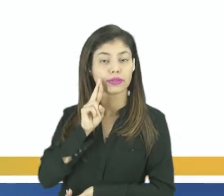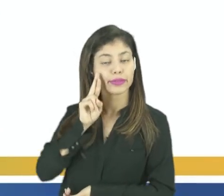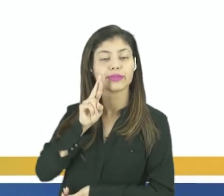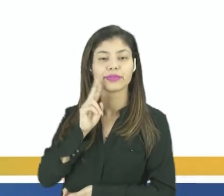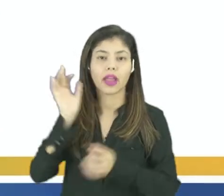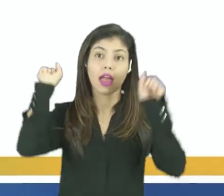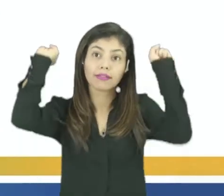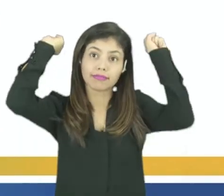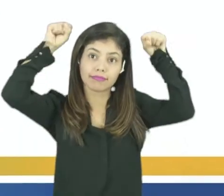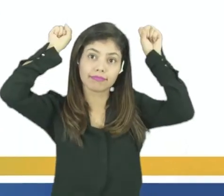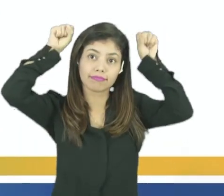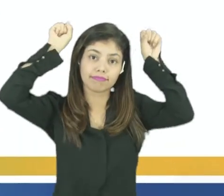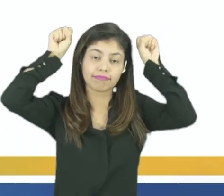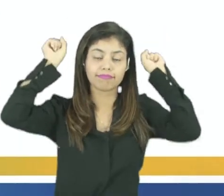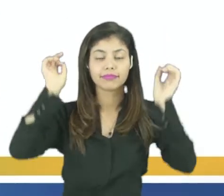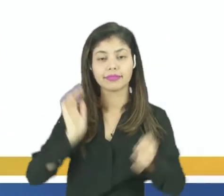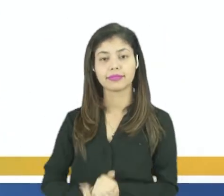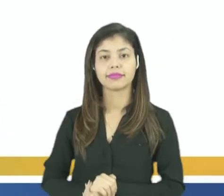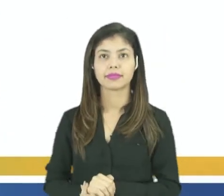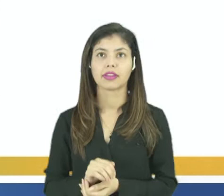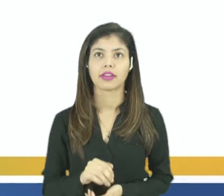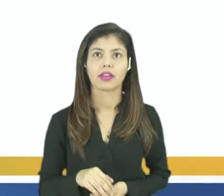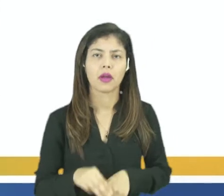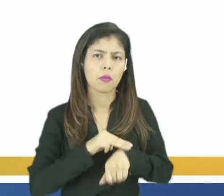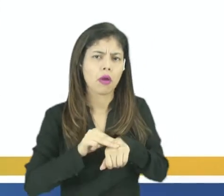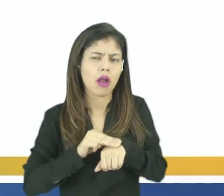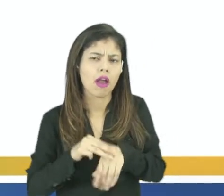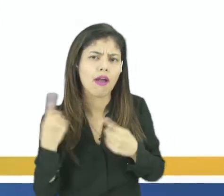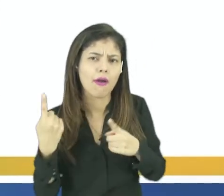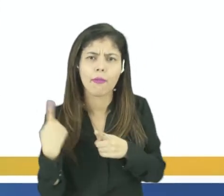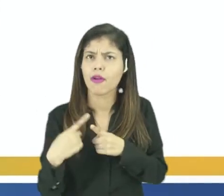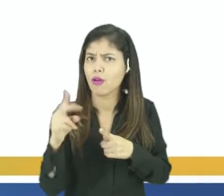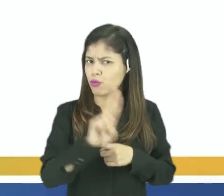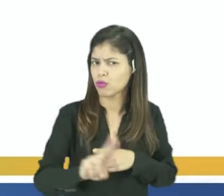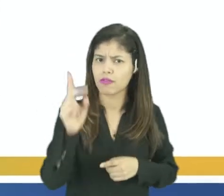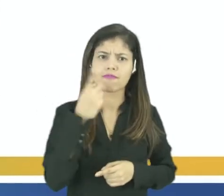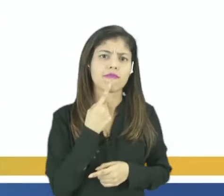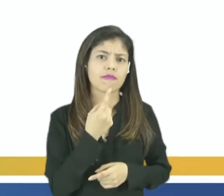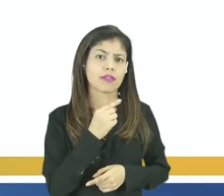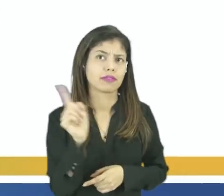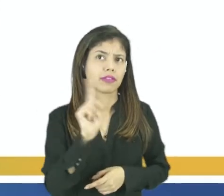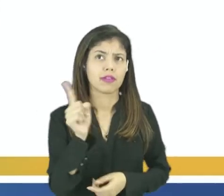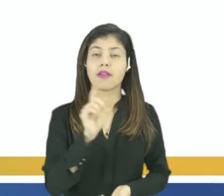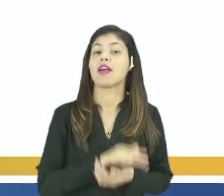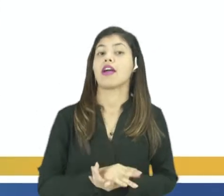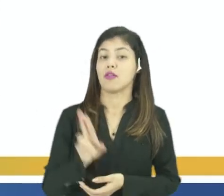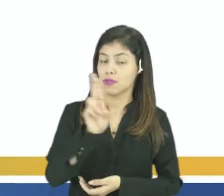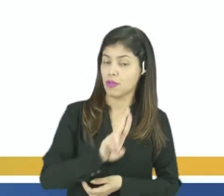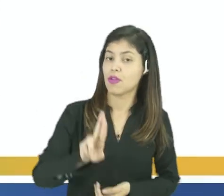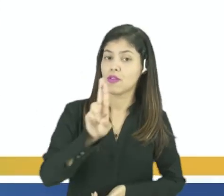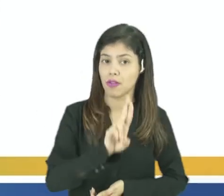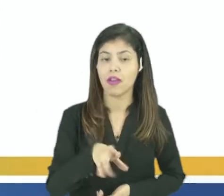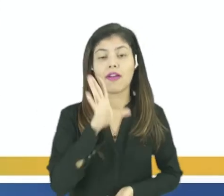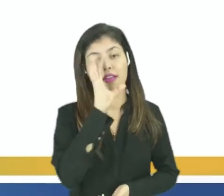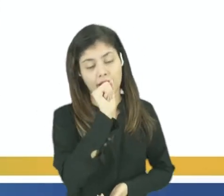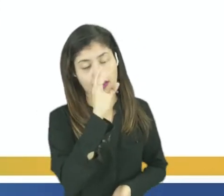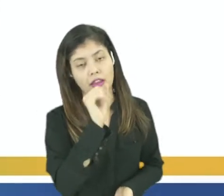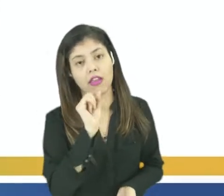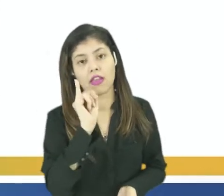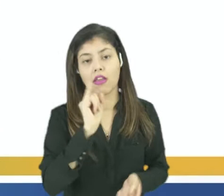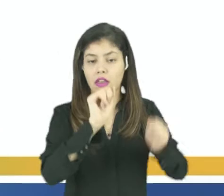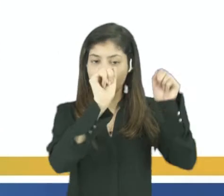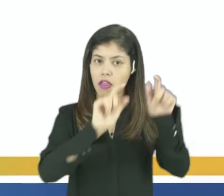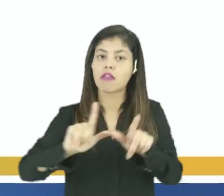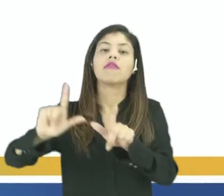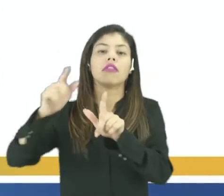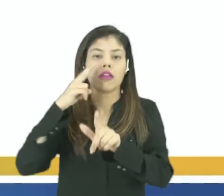lá para a cor branca, né? Roda um ponto aí que não é possível mais diferenciá-las e você vê uma cor só. Tem até aquela musiquinha lá que o vermelho com o